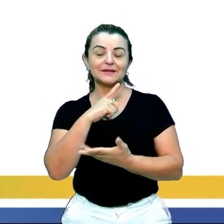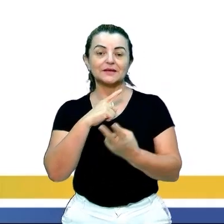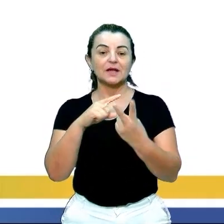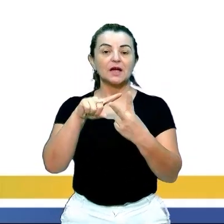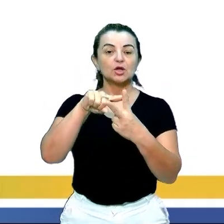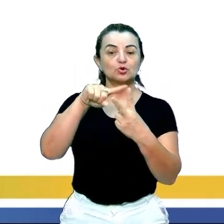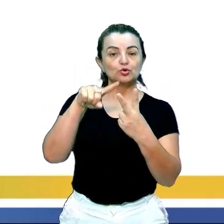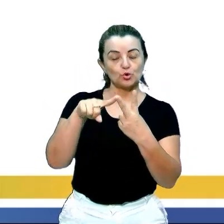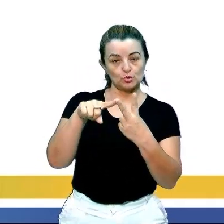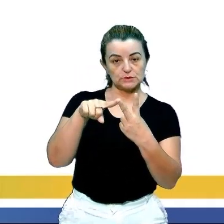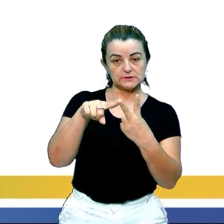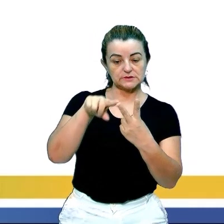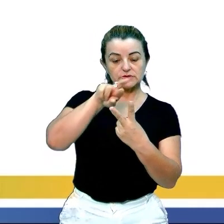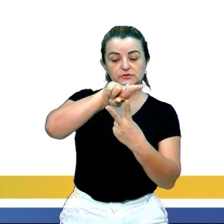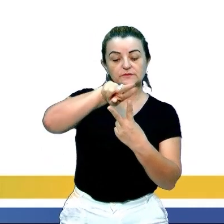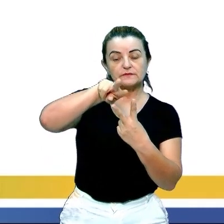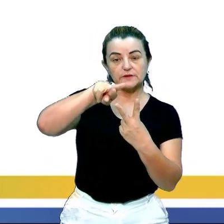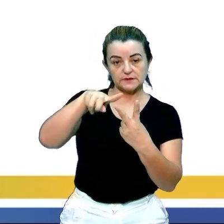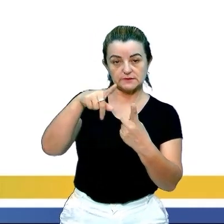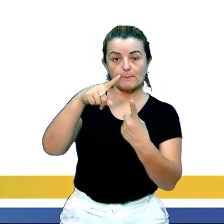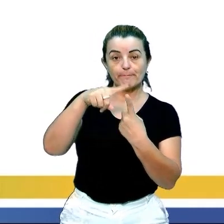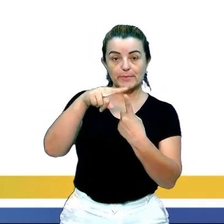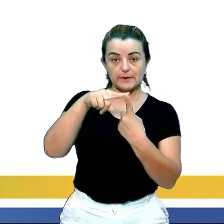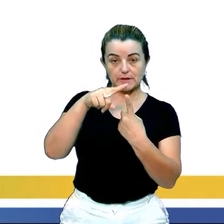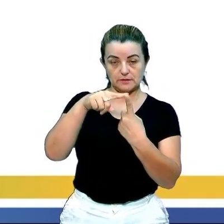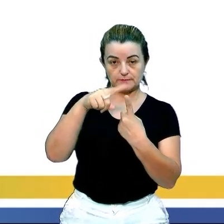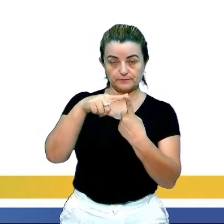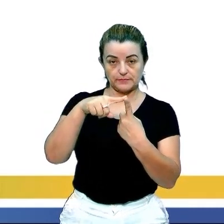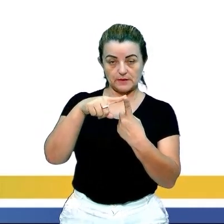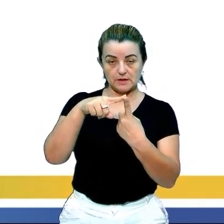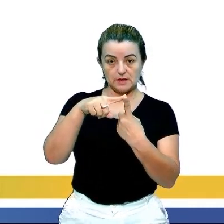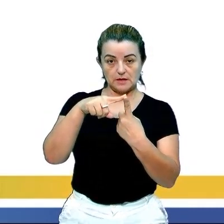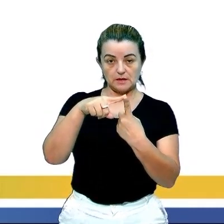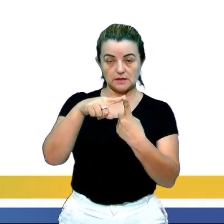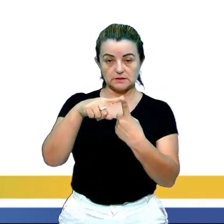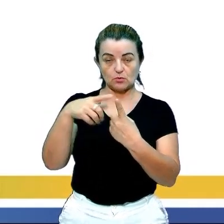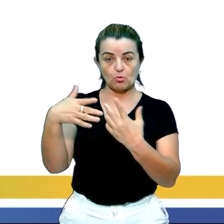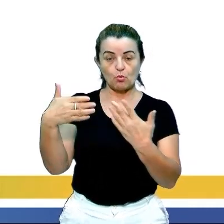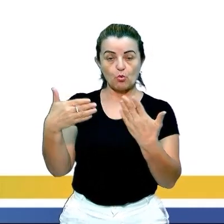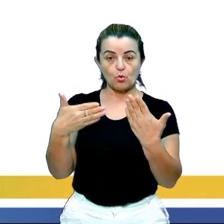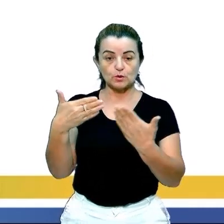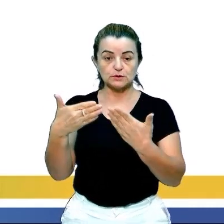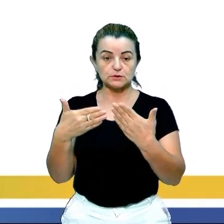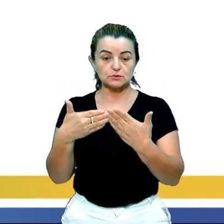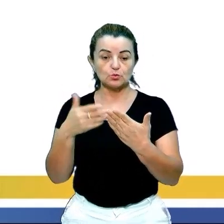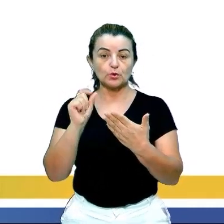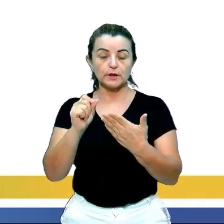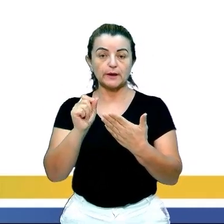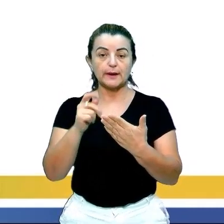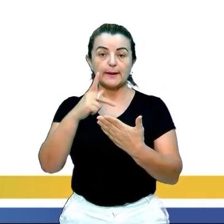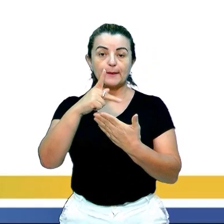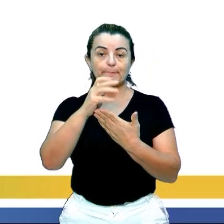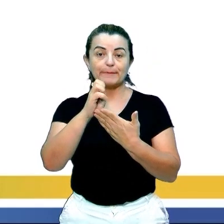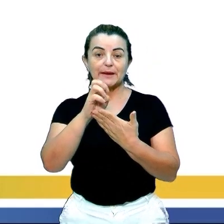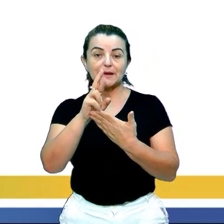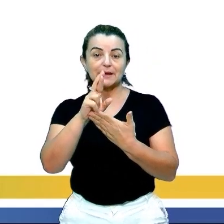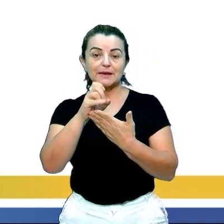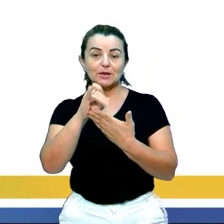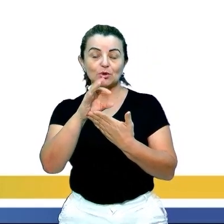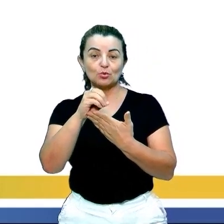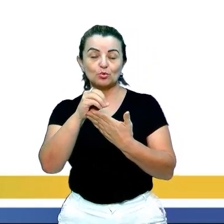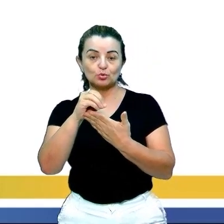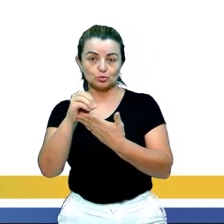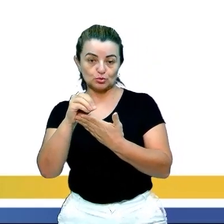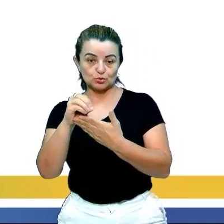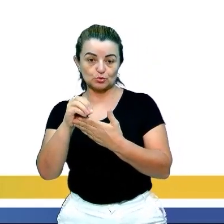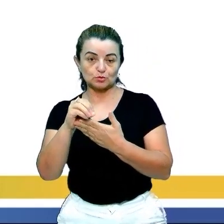dois aspectos. O primeiro é o aspecto com relação aos períodos. Os períodos da tabela